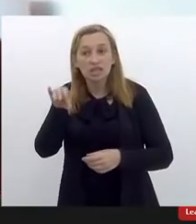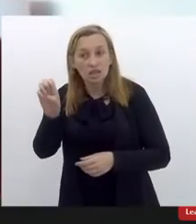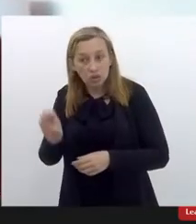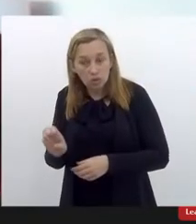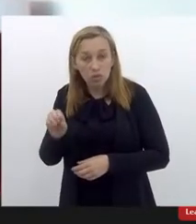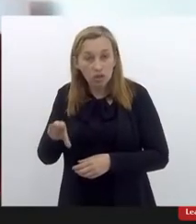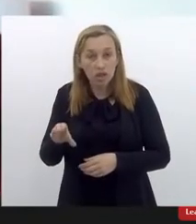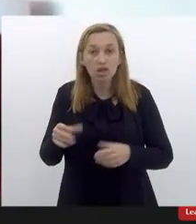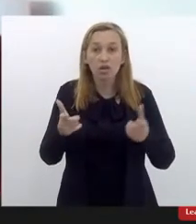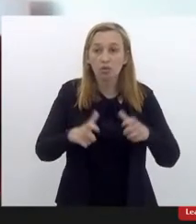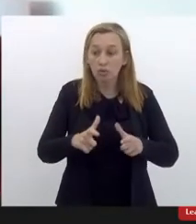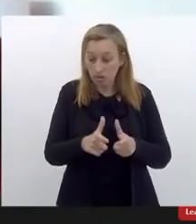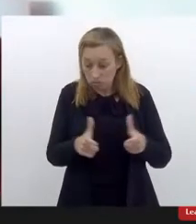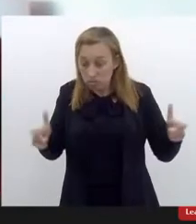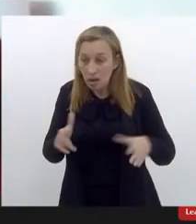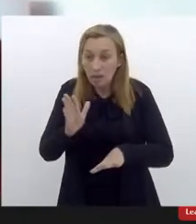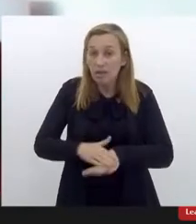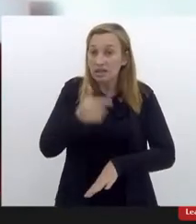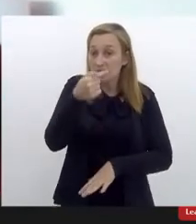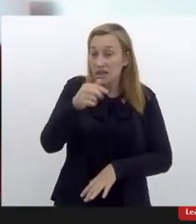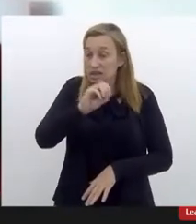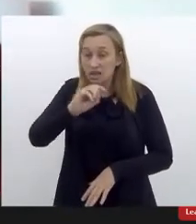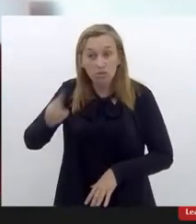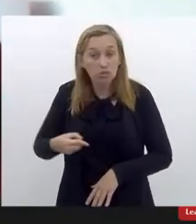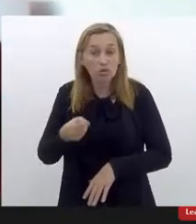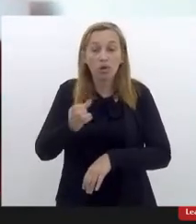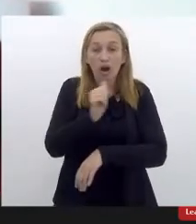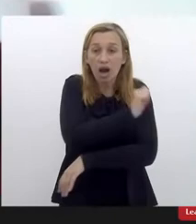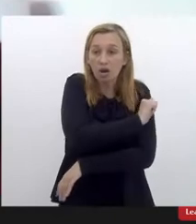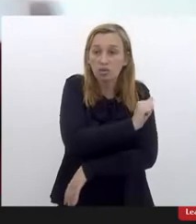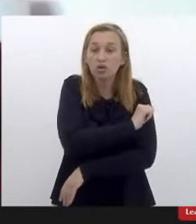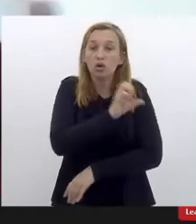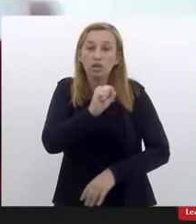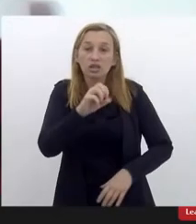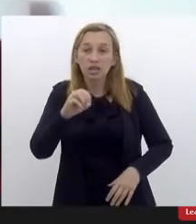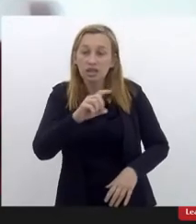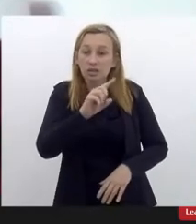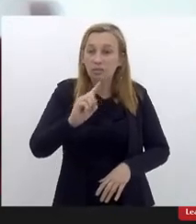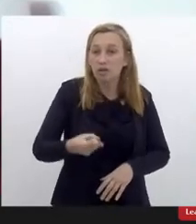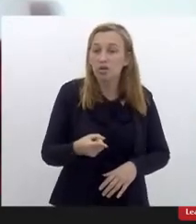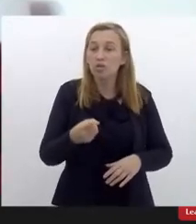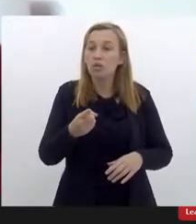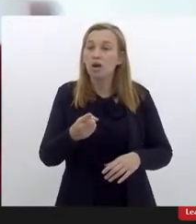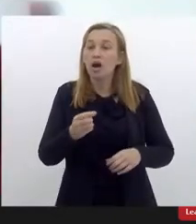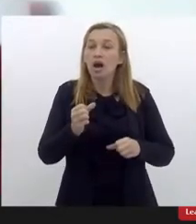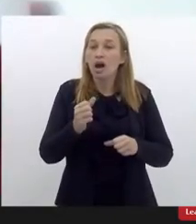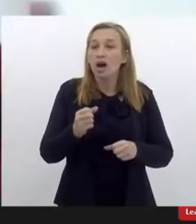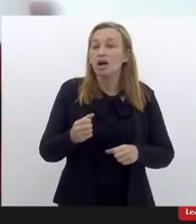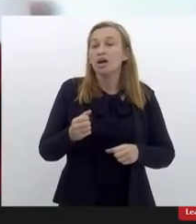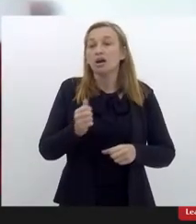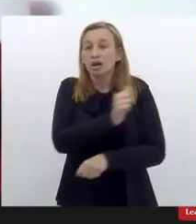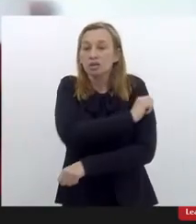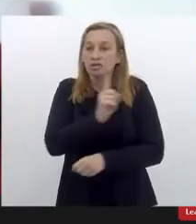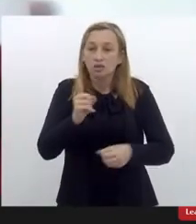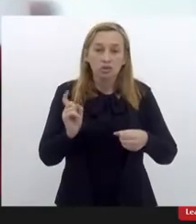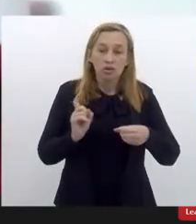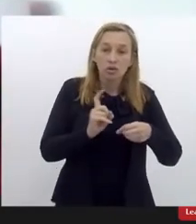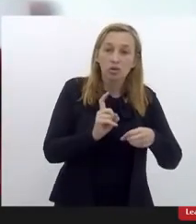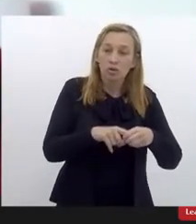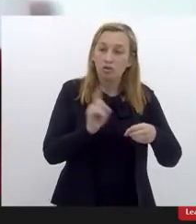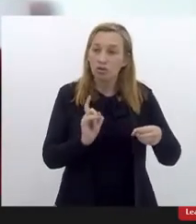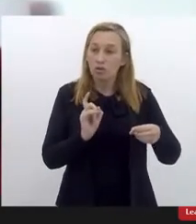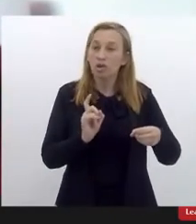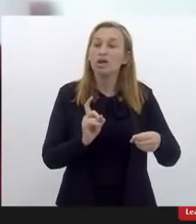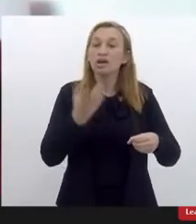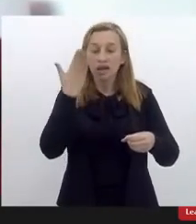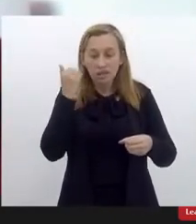rede maior, né, com mais de 700 mil alunos. Vinha com 80 mil alunos não vinculados à instituição e a gente quer saber agora que teve o